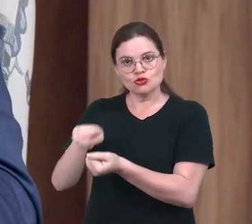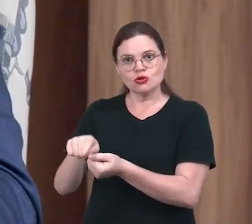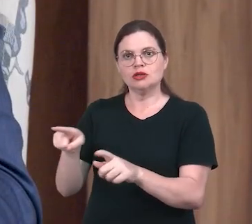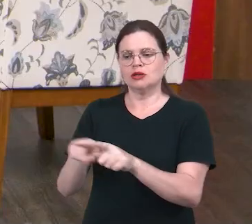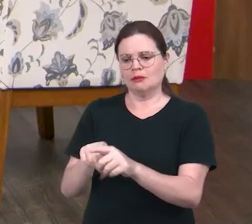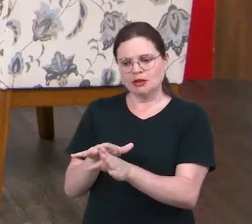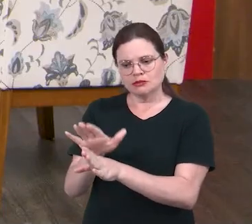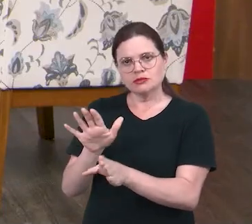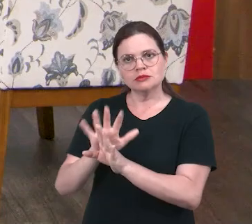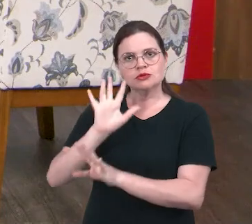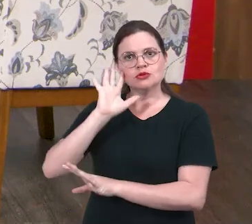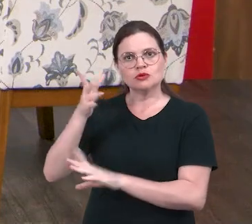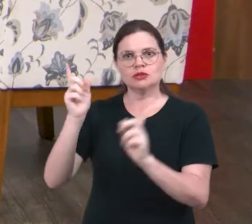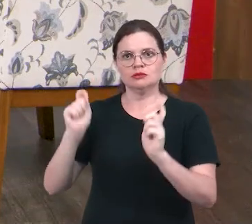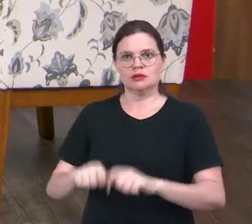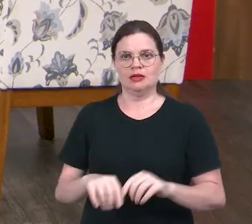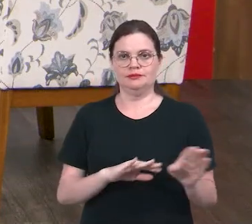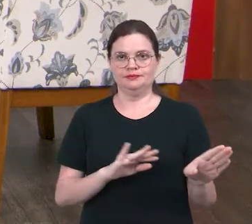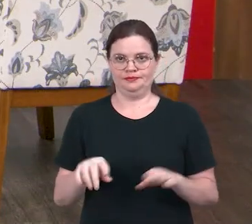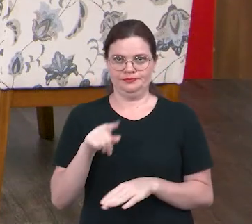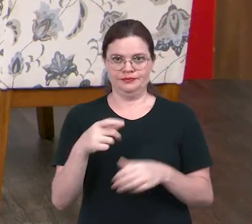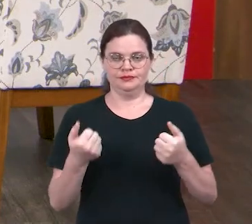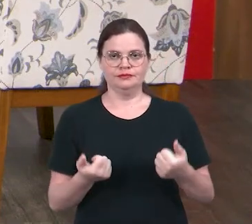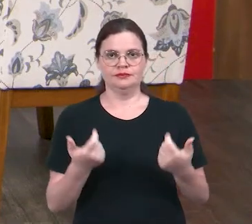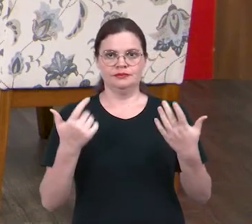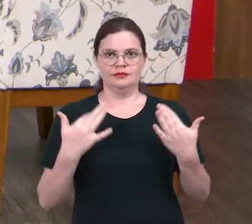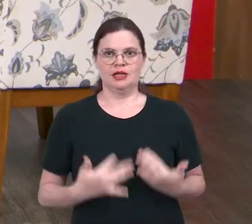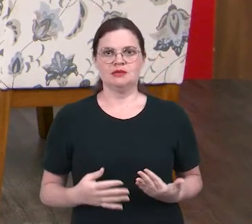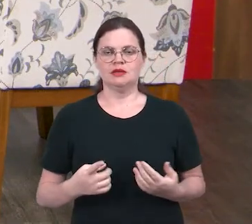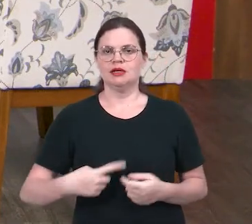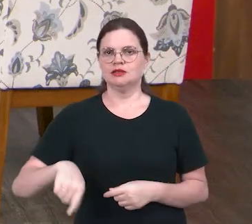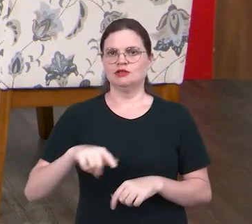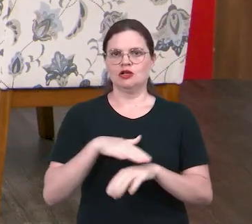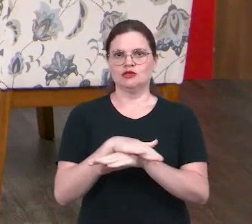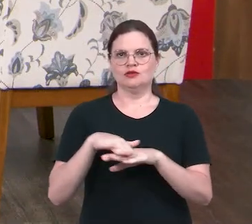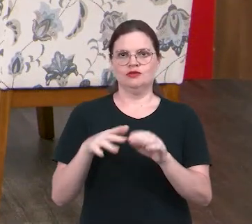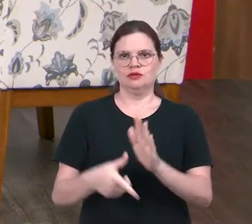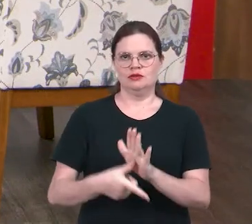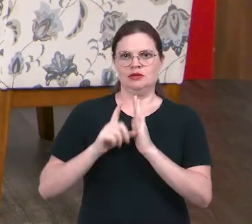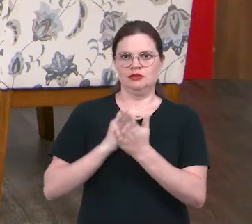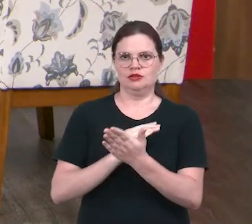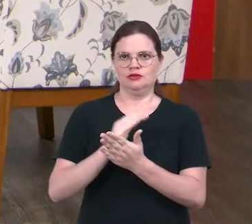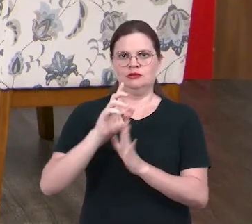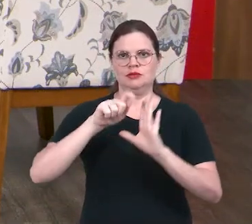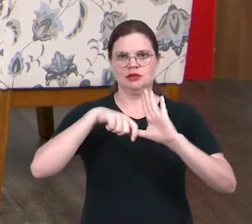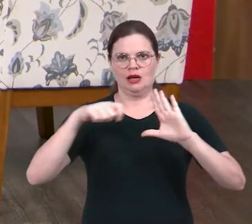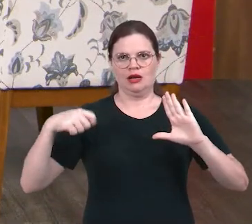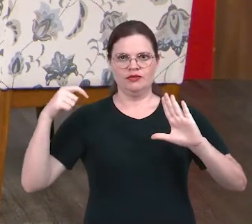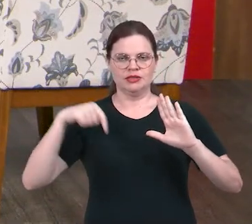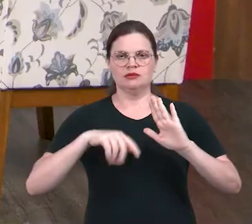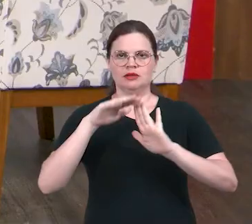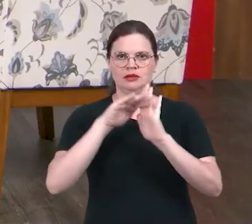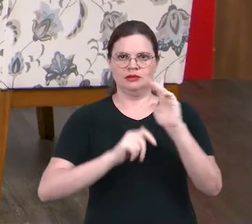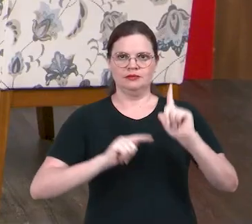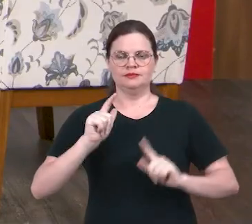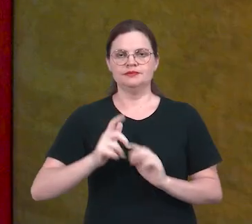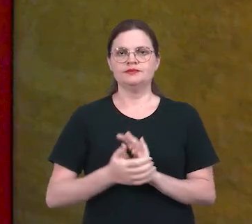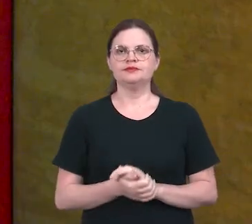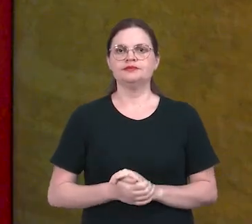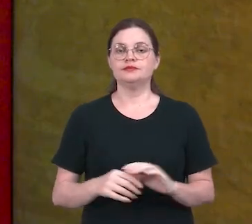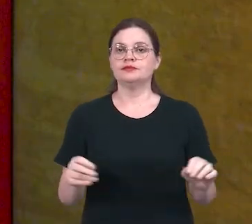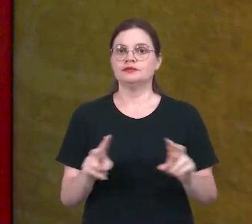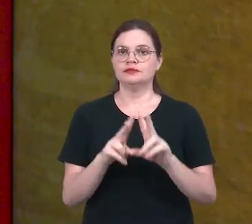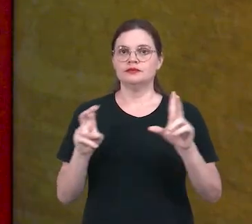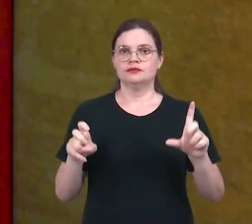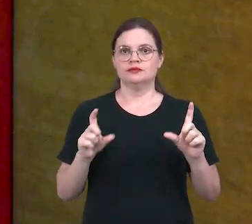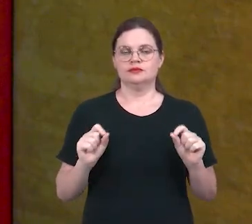Com certeza. E você estava mencionando aí, pastor, nós conversamos até em off aqui, antes de iniciar o programa,